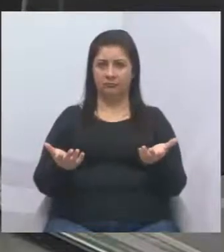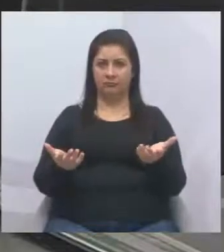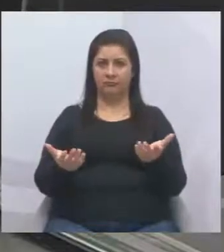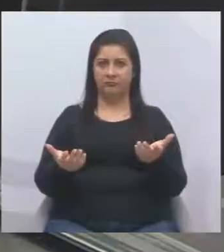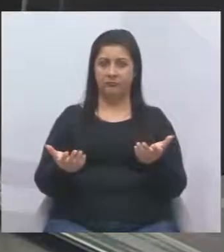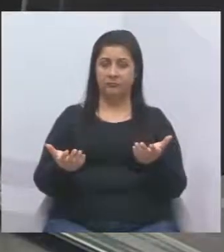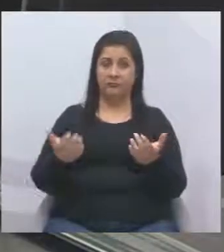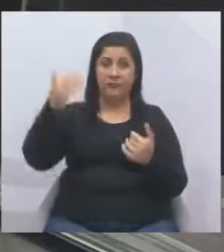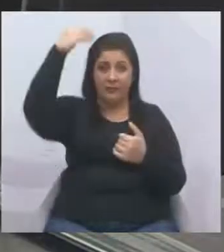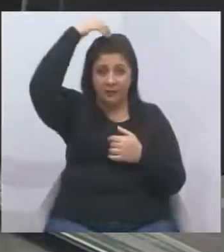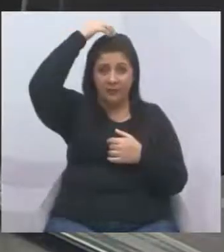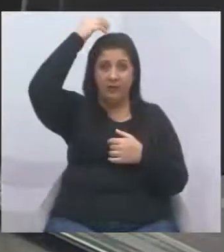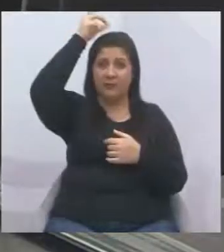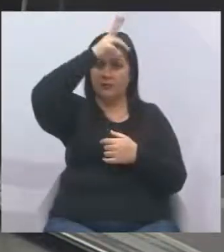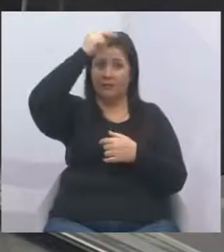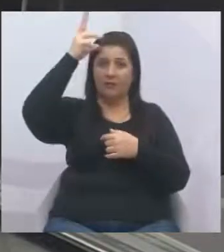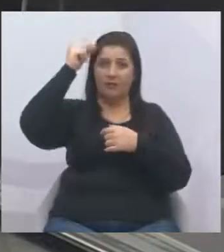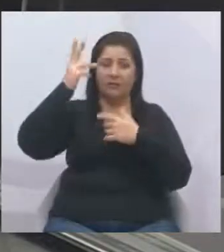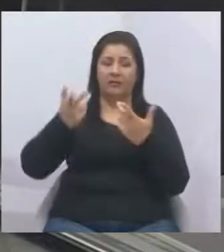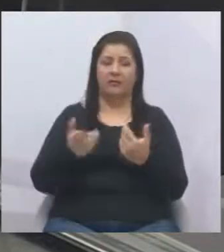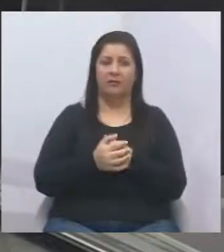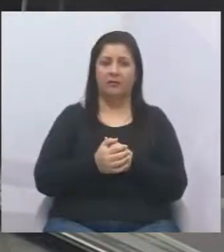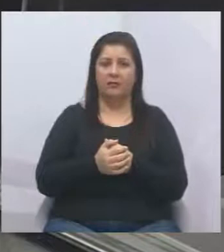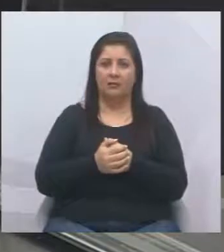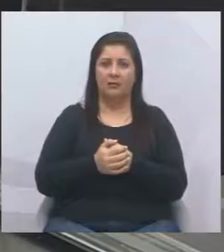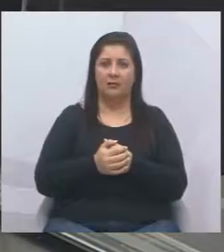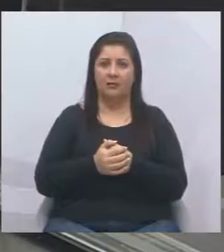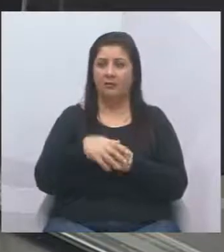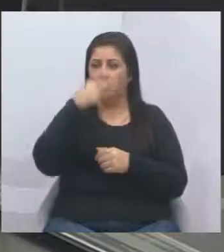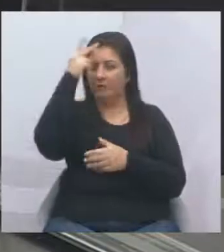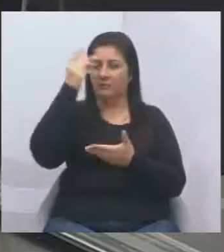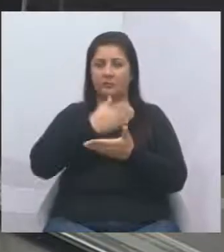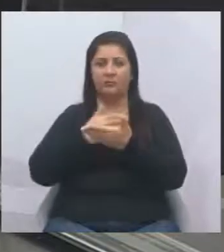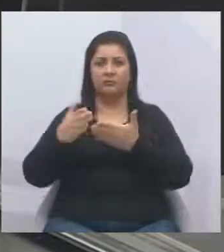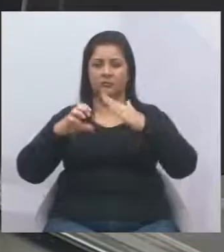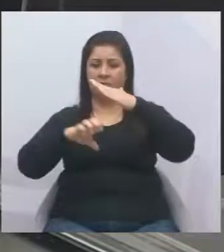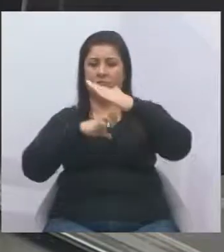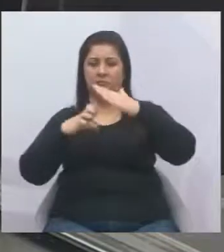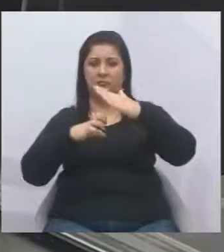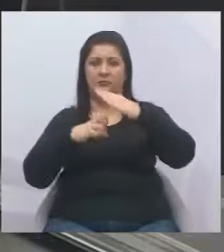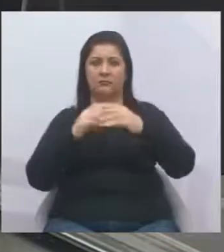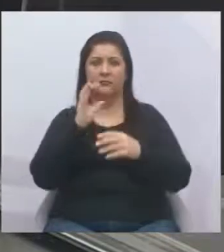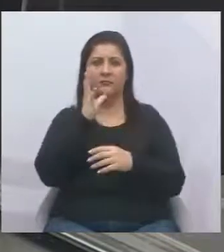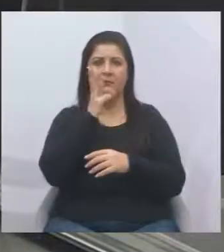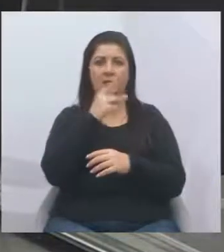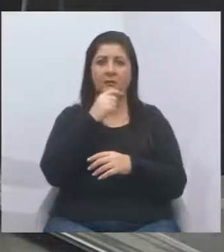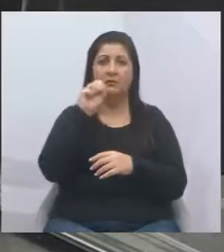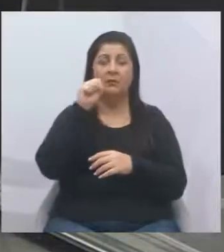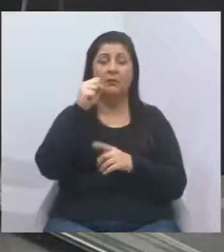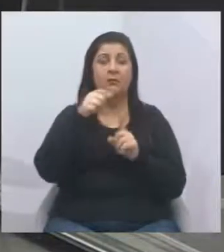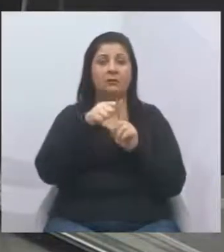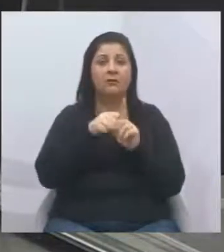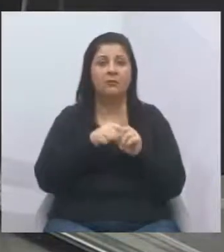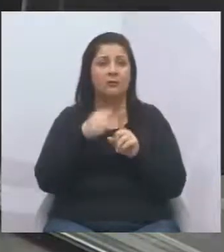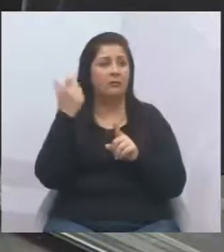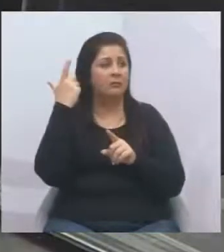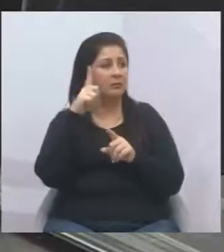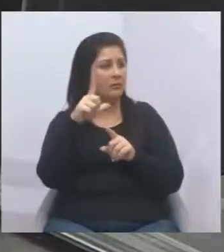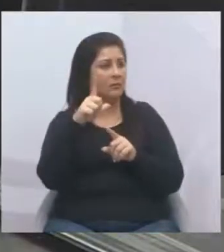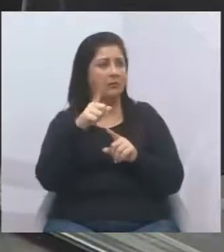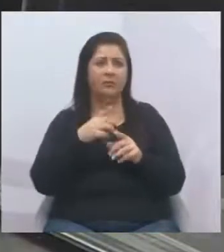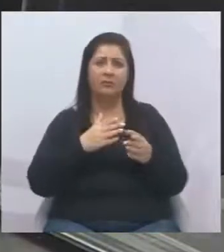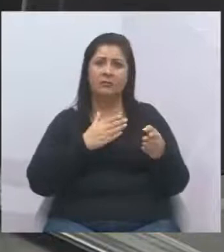da prefeitura. O cara que abriu uma empresa aqui em Jacareí demora 8 meses para ter um alvará da vigilância